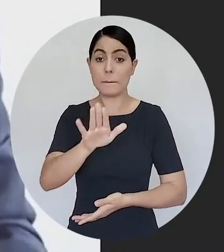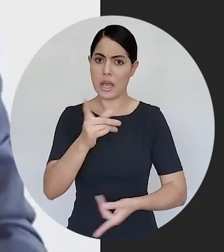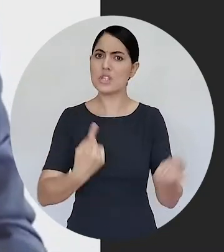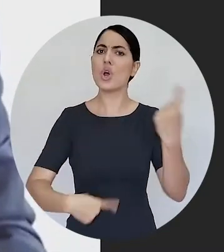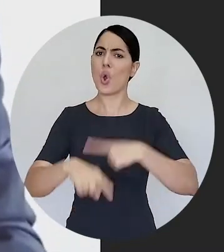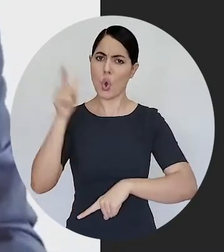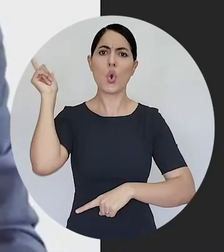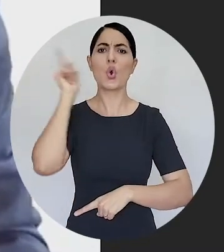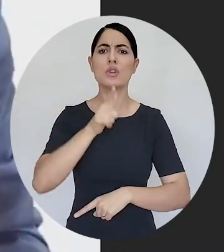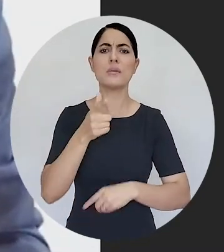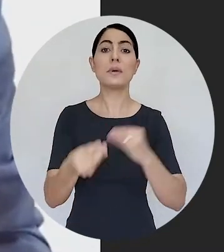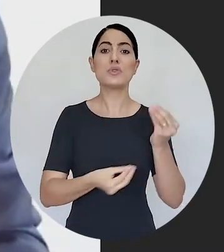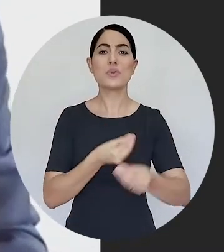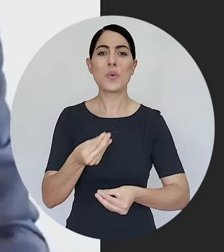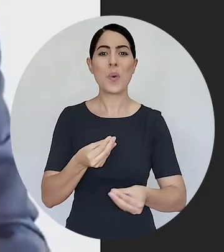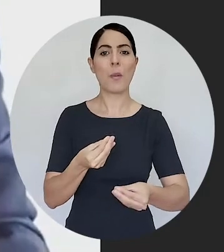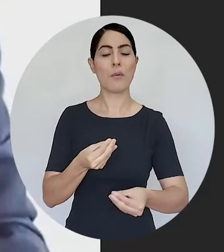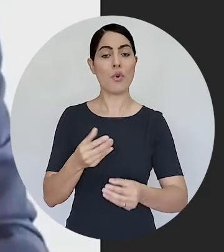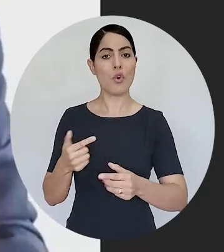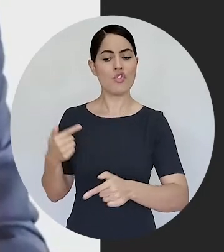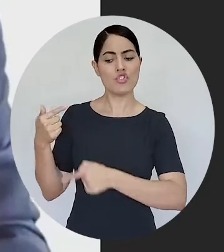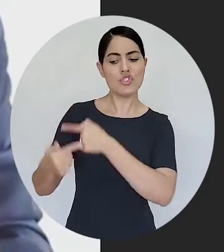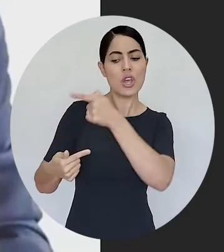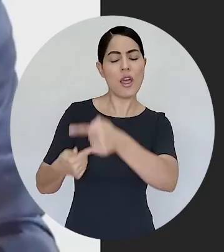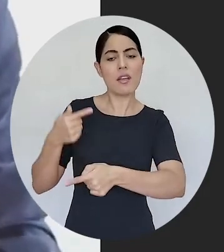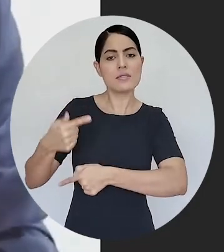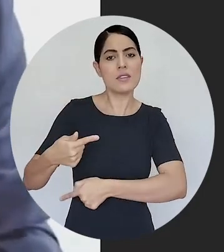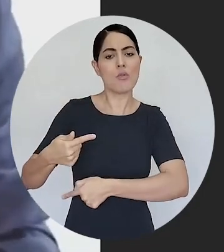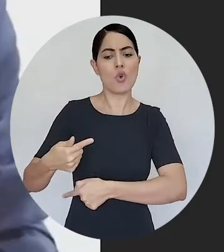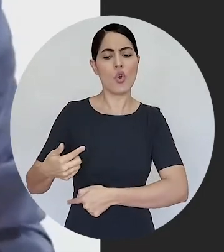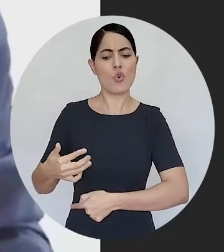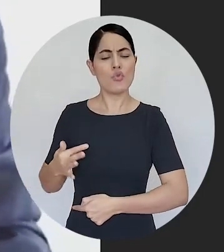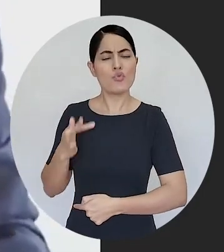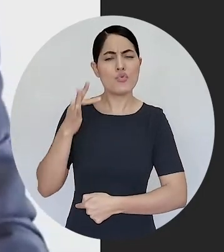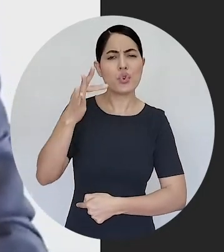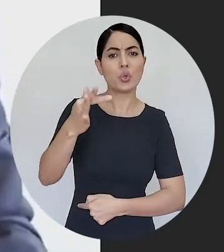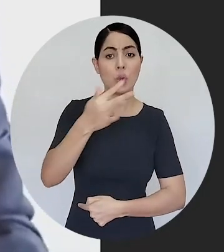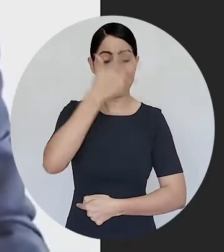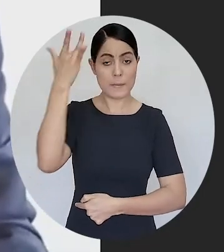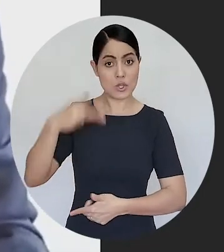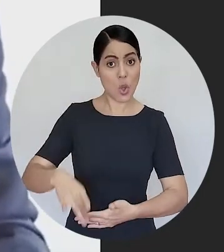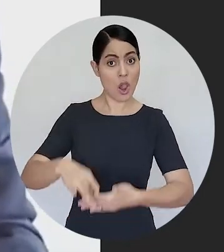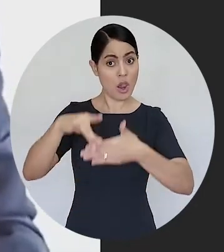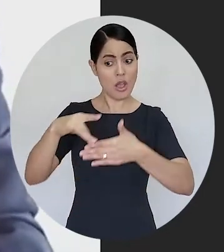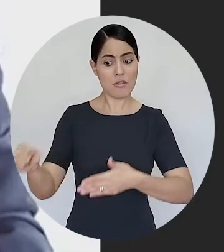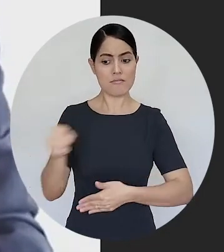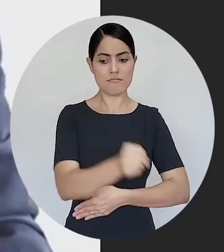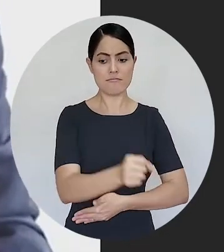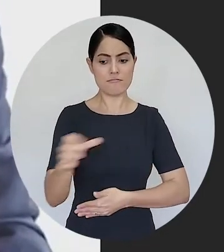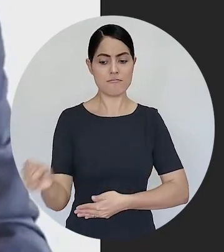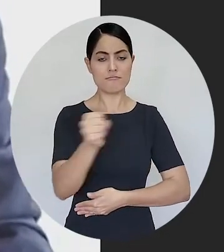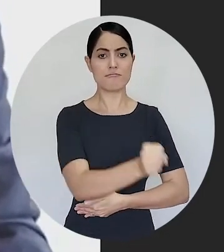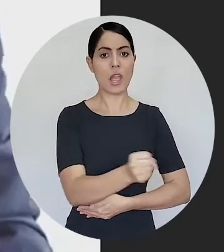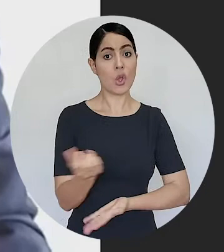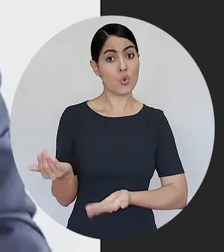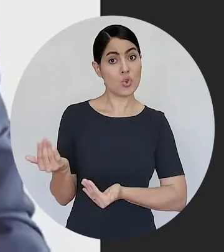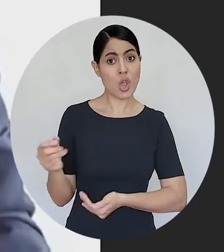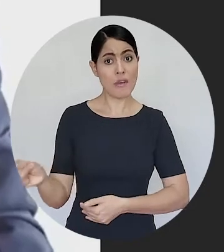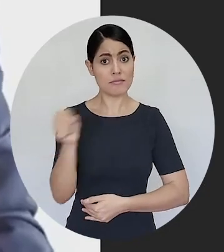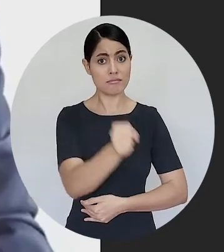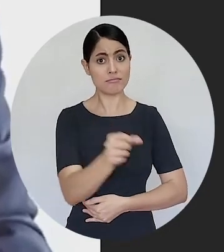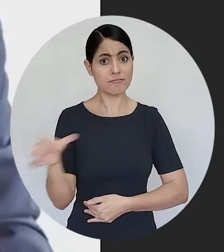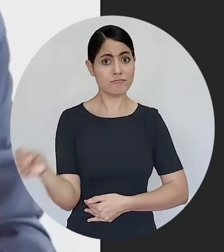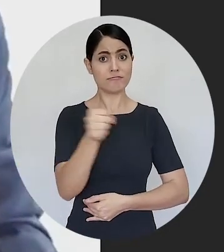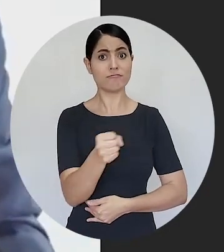a Daniela, garantindo uma geração ou várias gerações futuras de líderes da